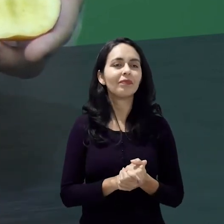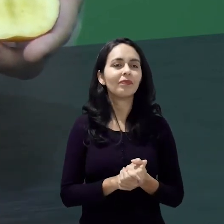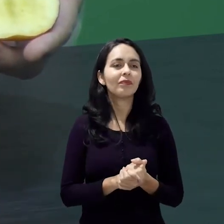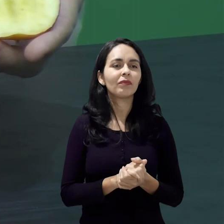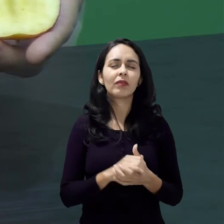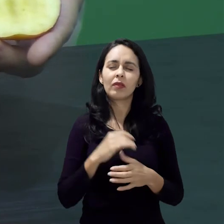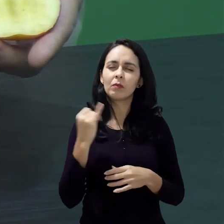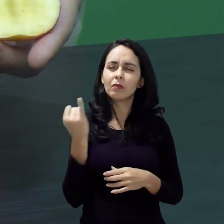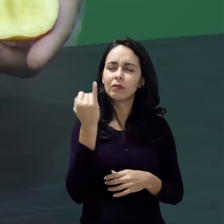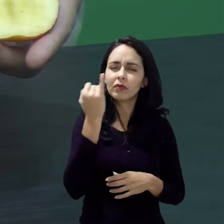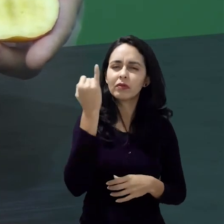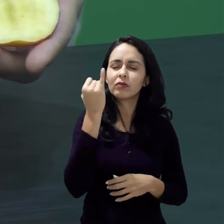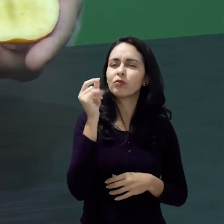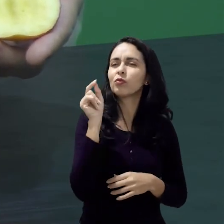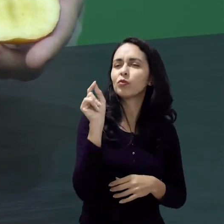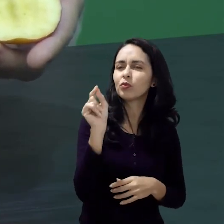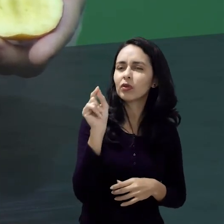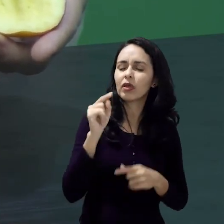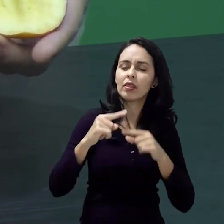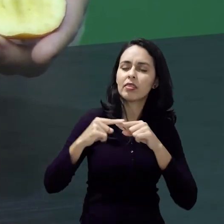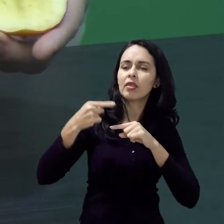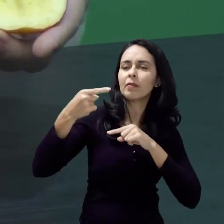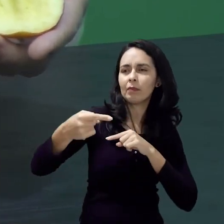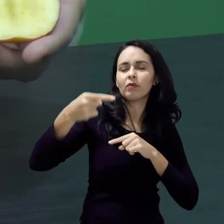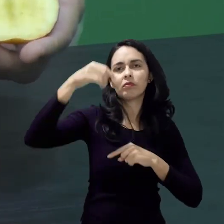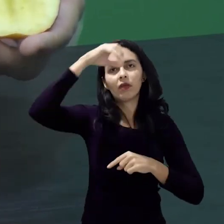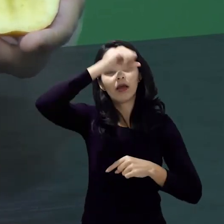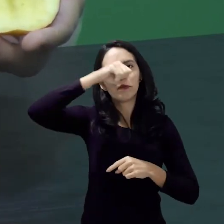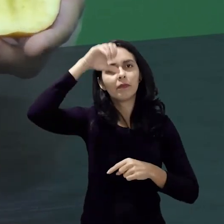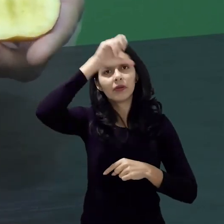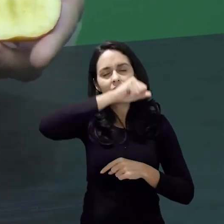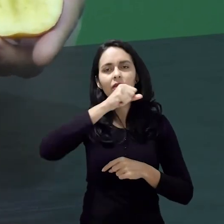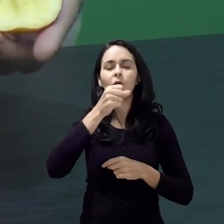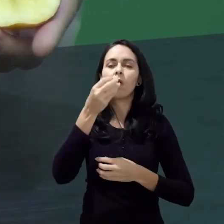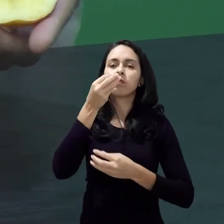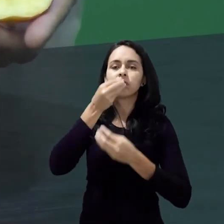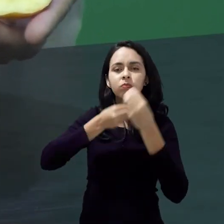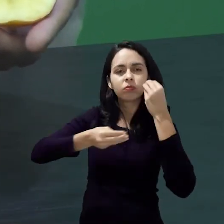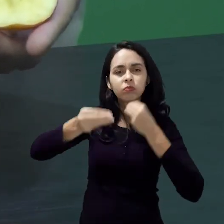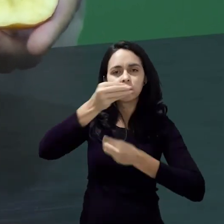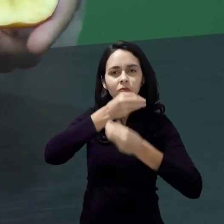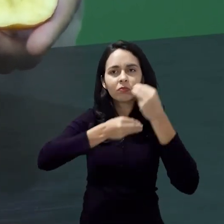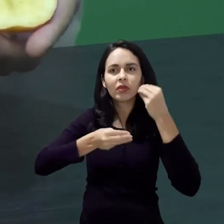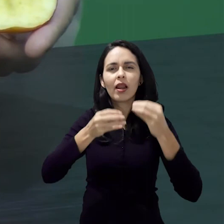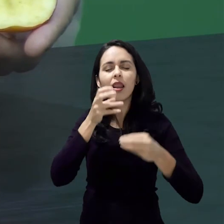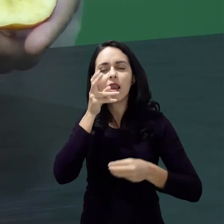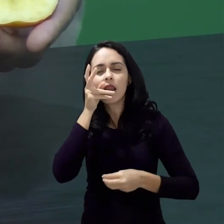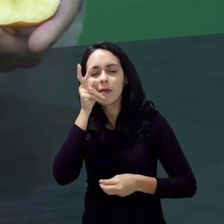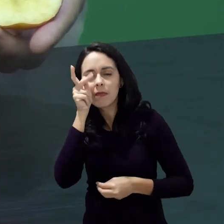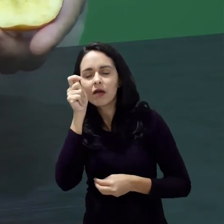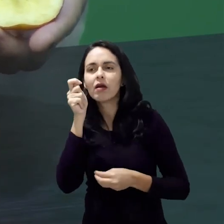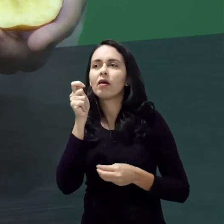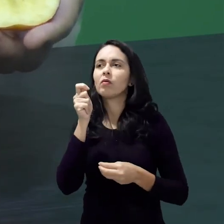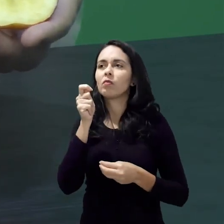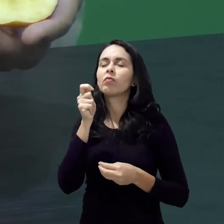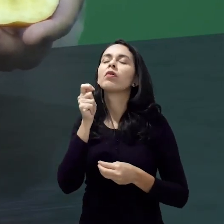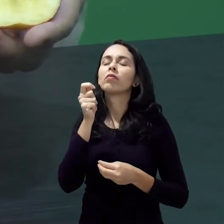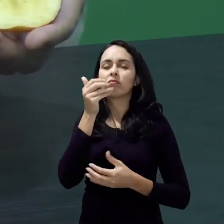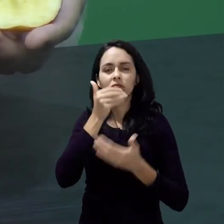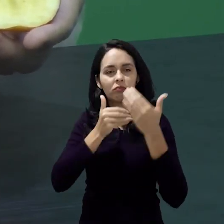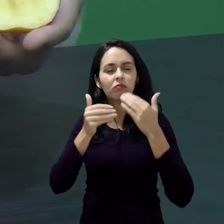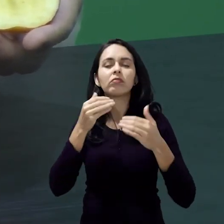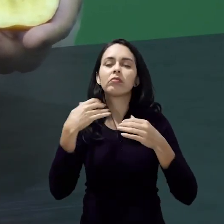é o importante como a gente vai ver ficar mais potente é o consumo desses